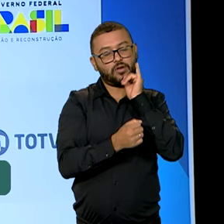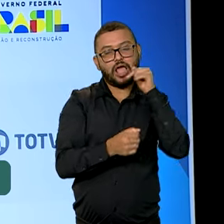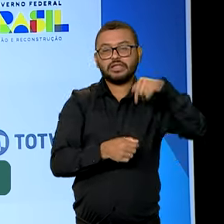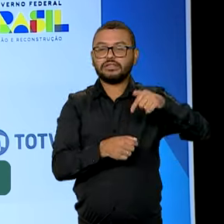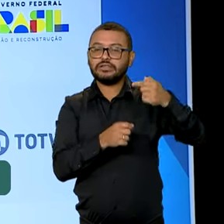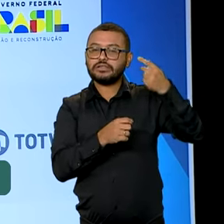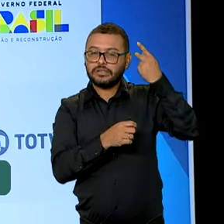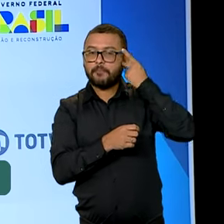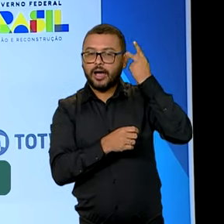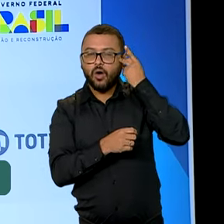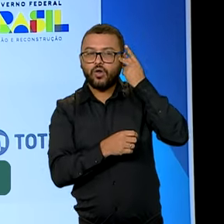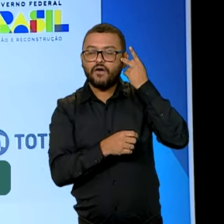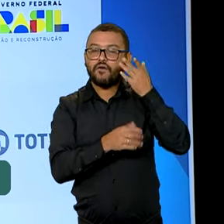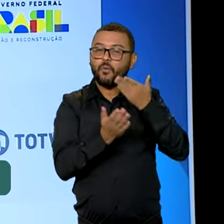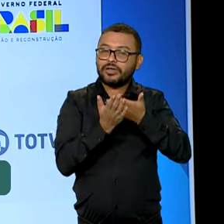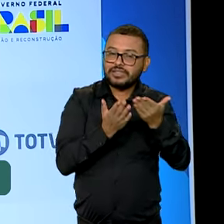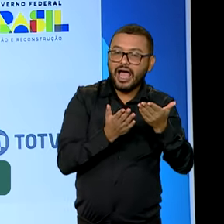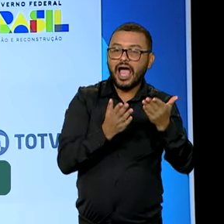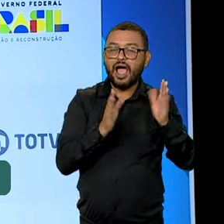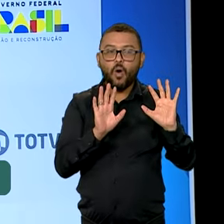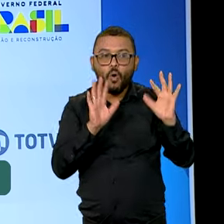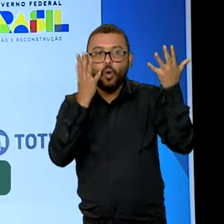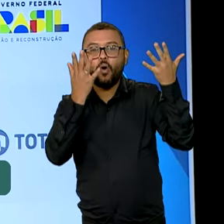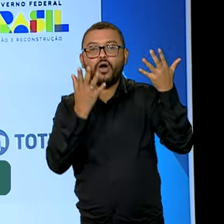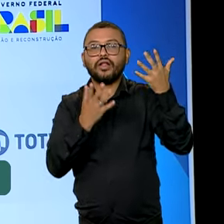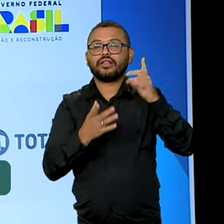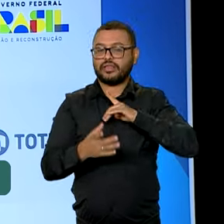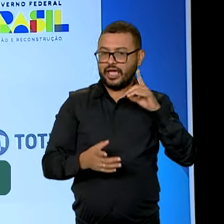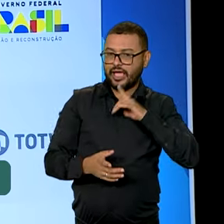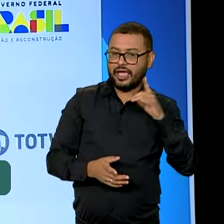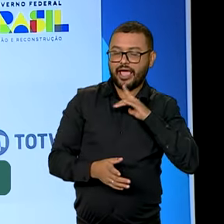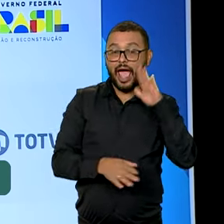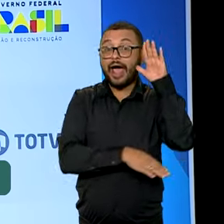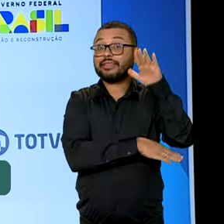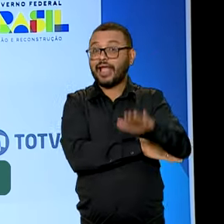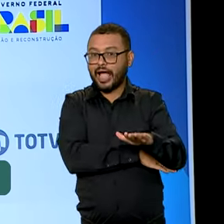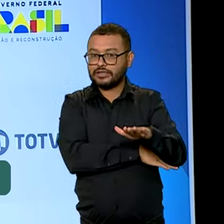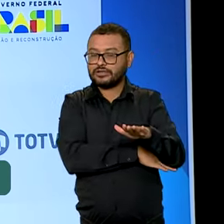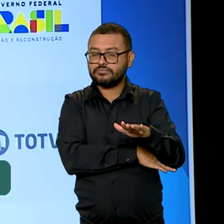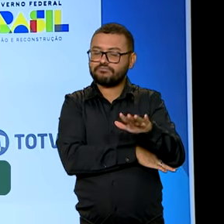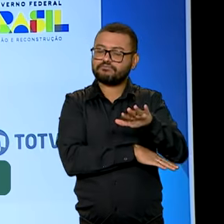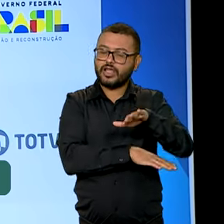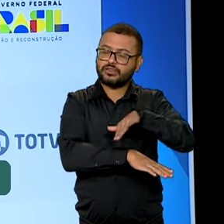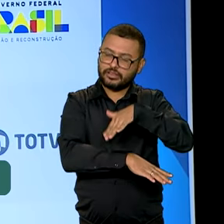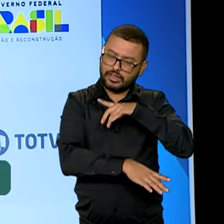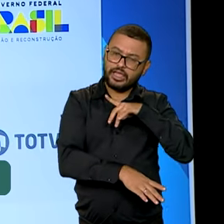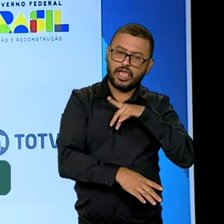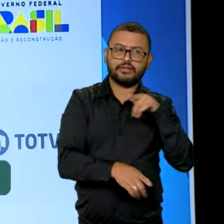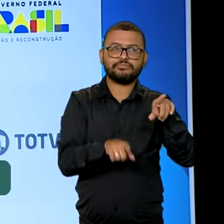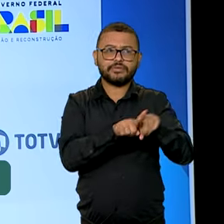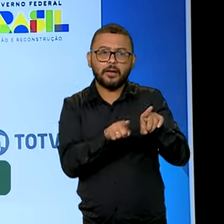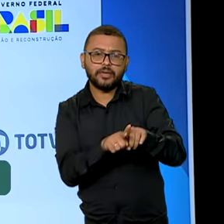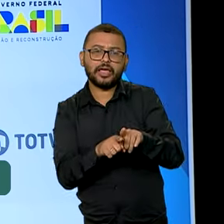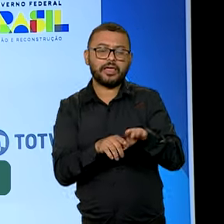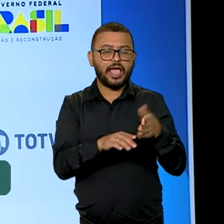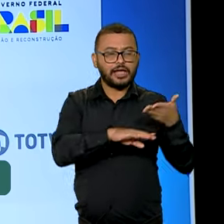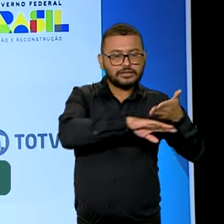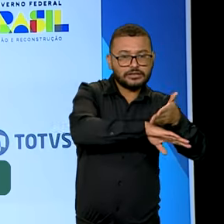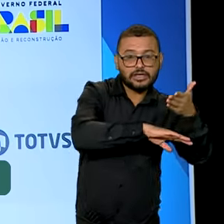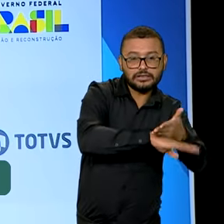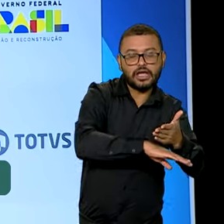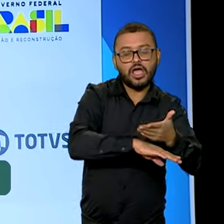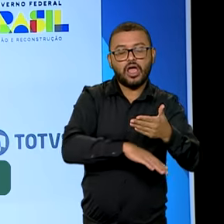Paulo, Vanessa, só está começando, acontece durante toda a tarde e prevê então a participação de